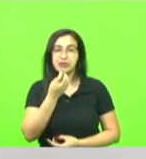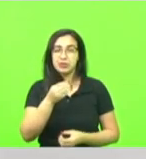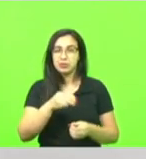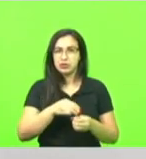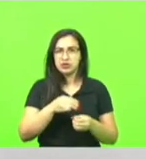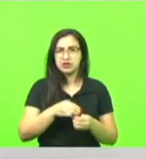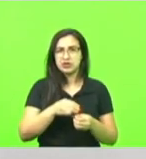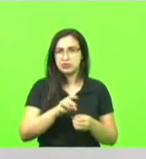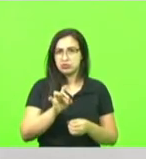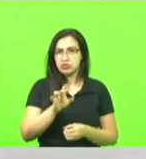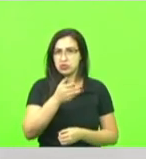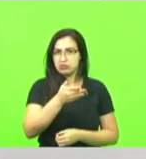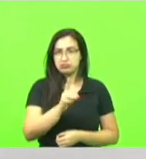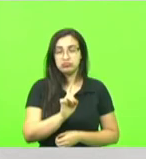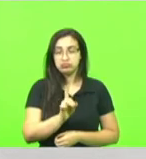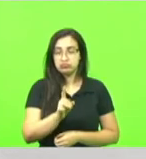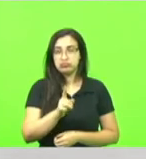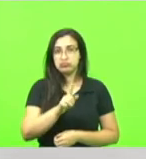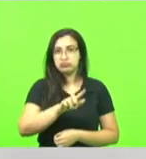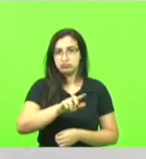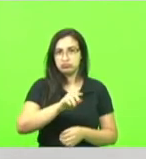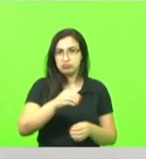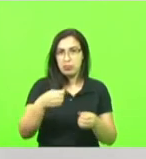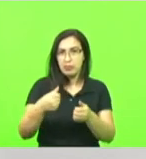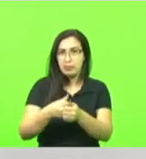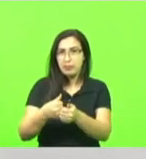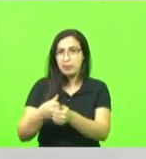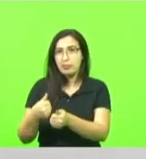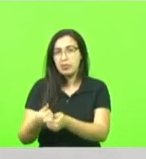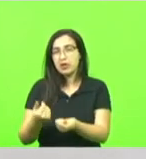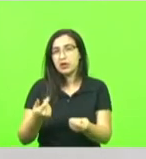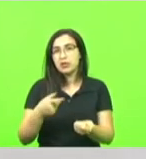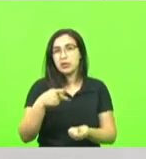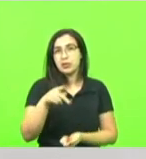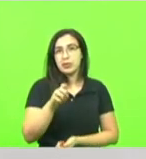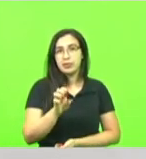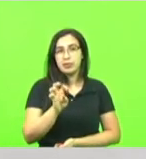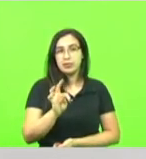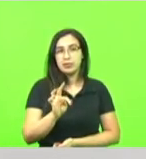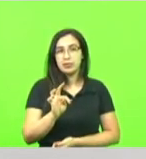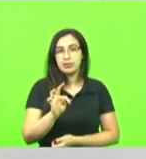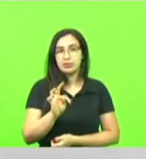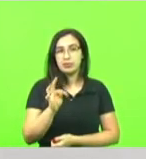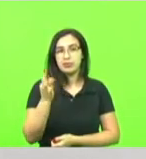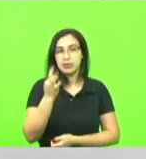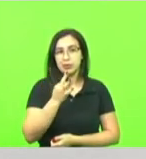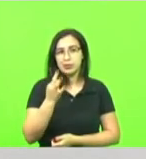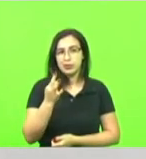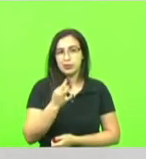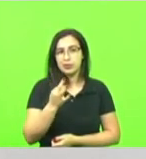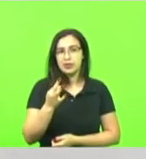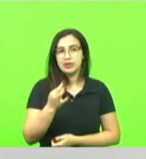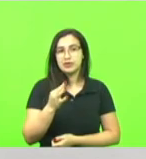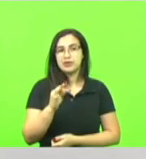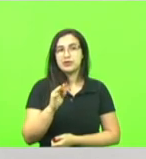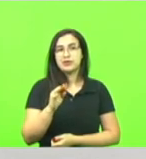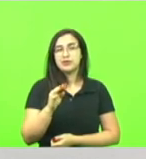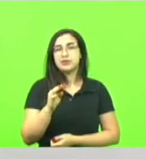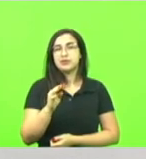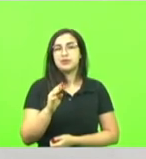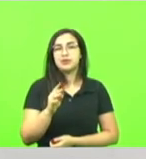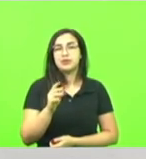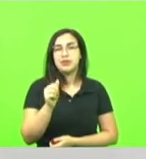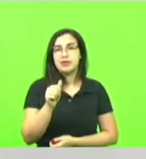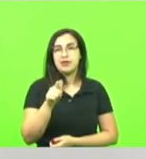municípios vizinhos, como Atalanta, Petrolândia, Braço Trombudo, Trombudo Central,